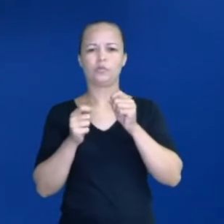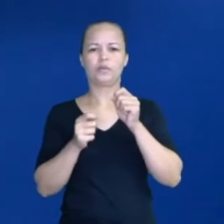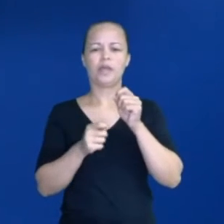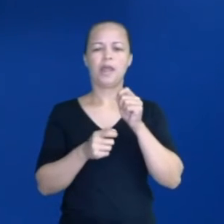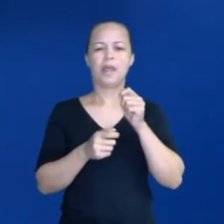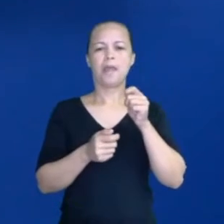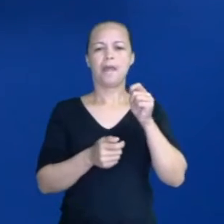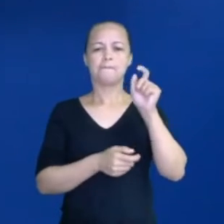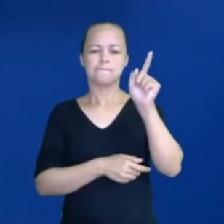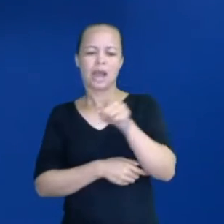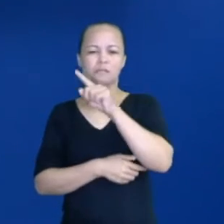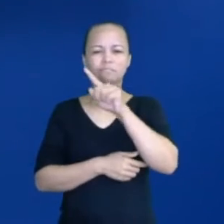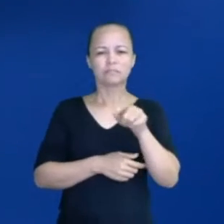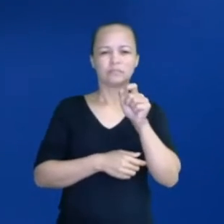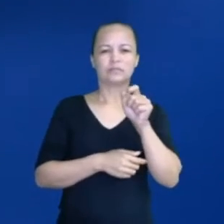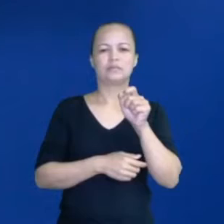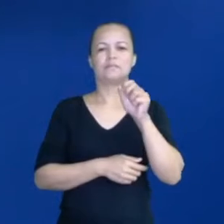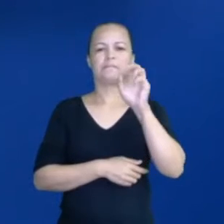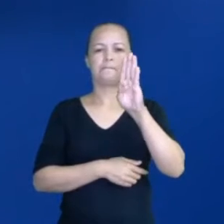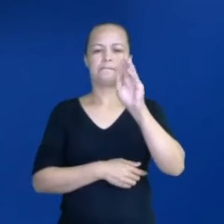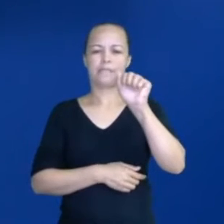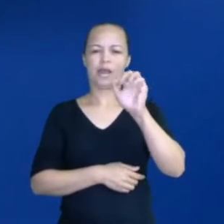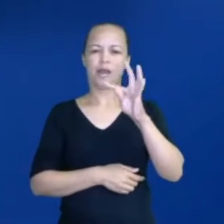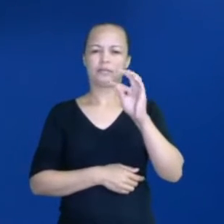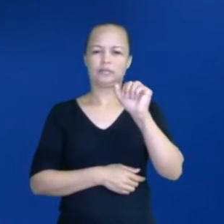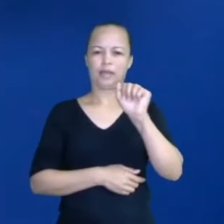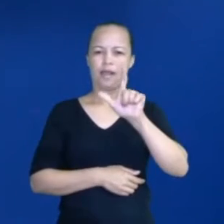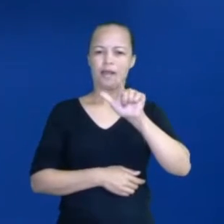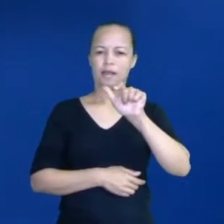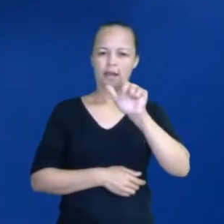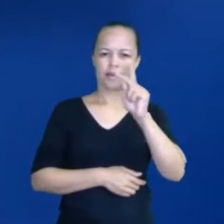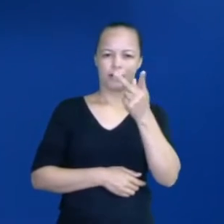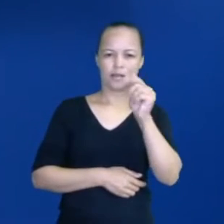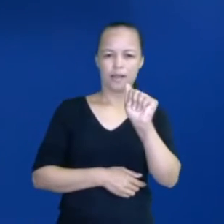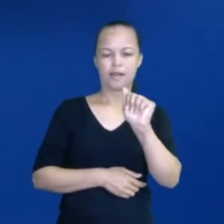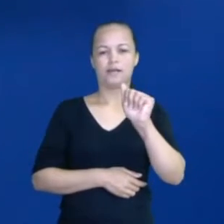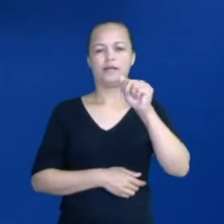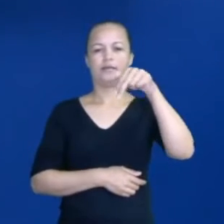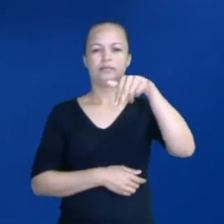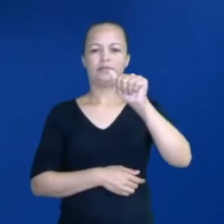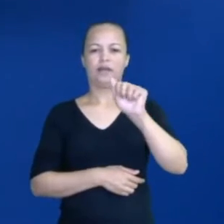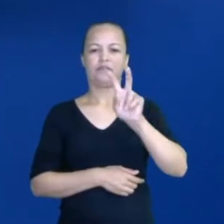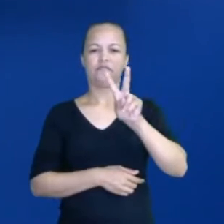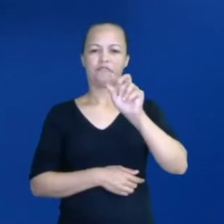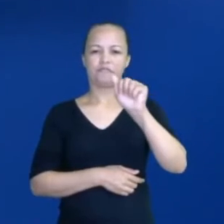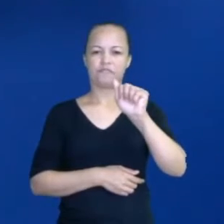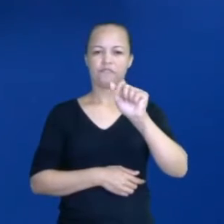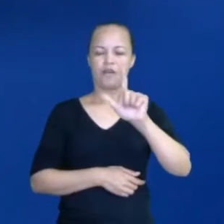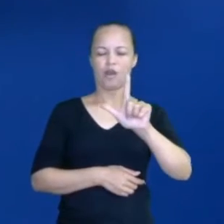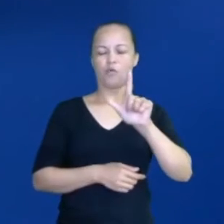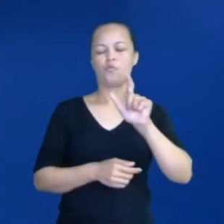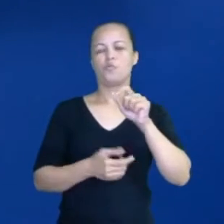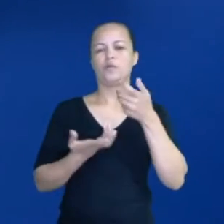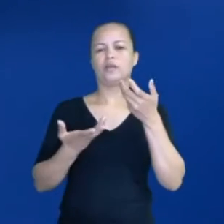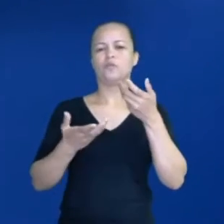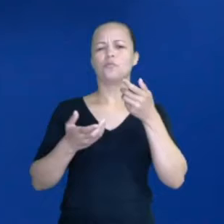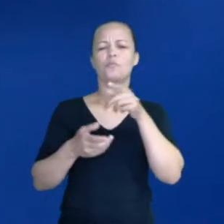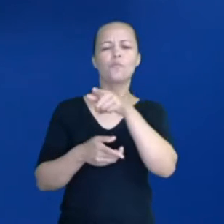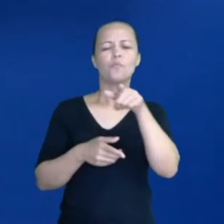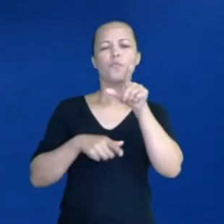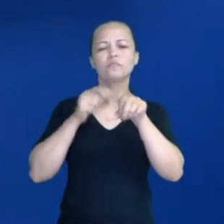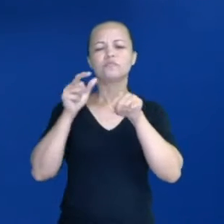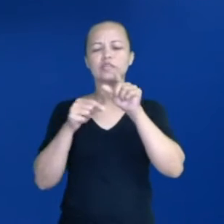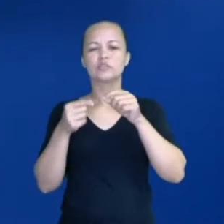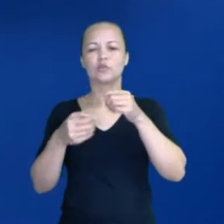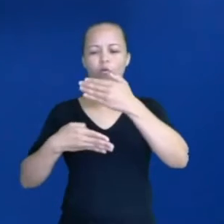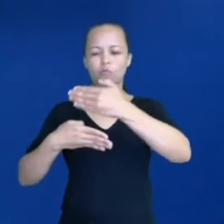Batalha naval é quando você escolhe uma linha e uma coluna e aí identifica o